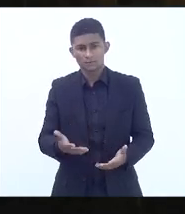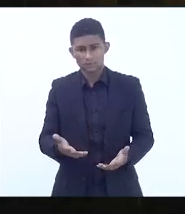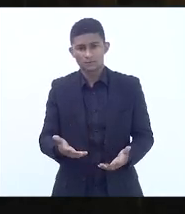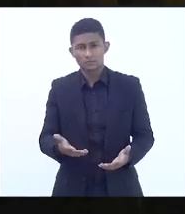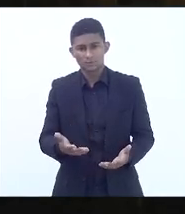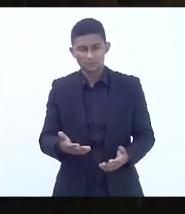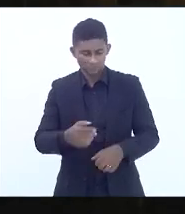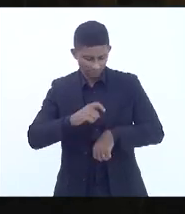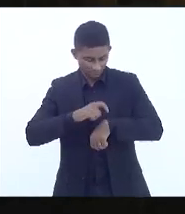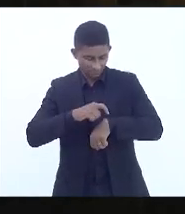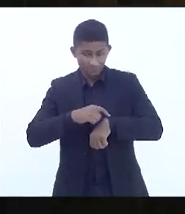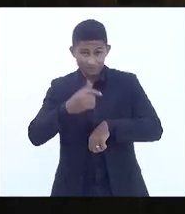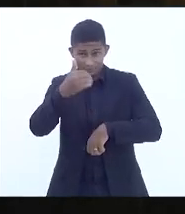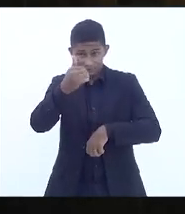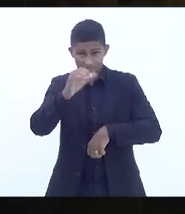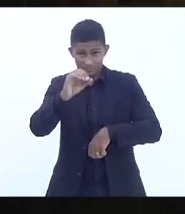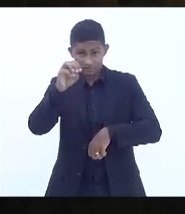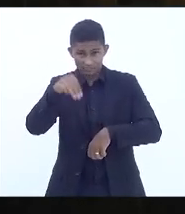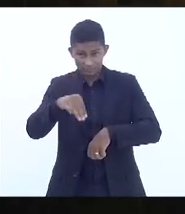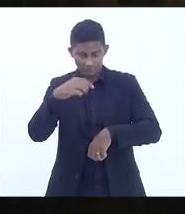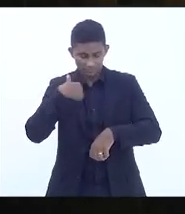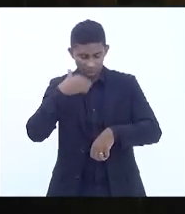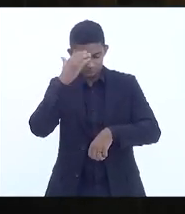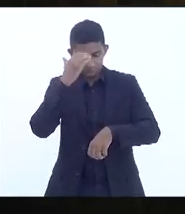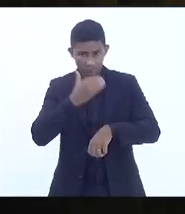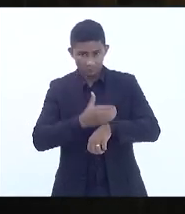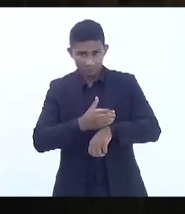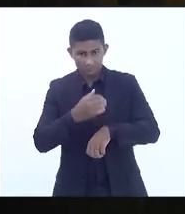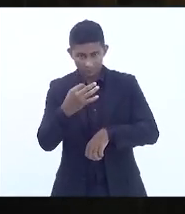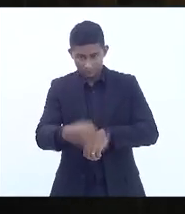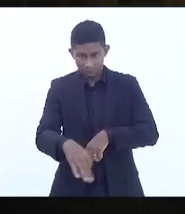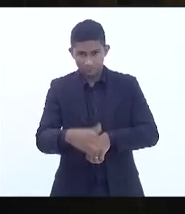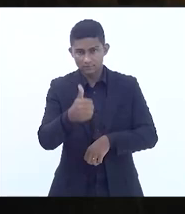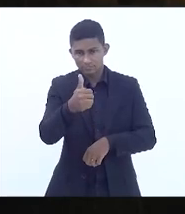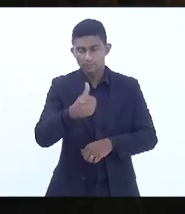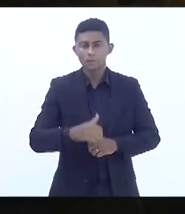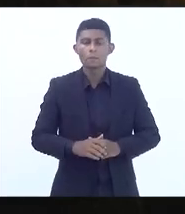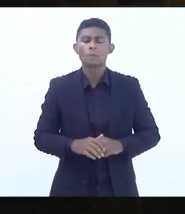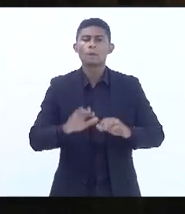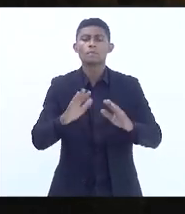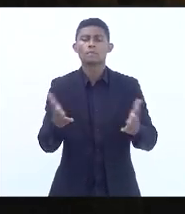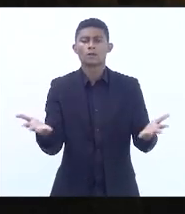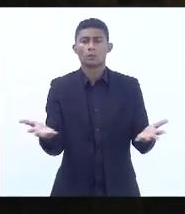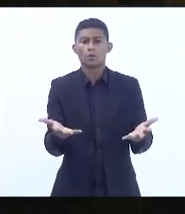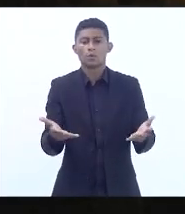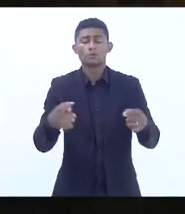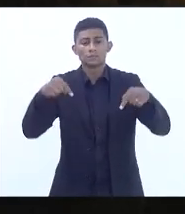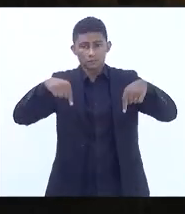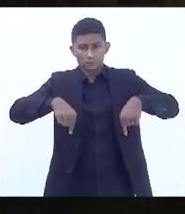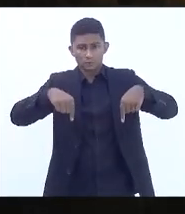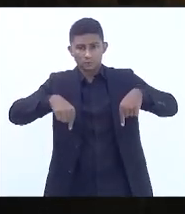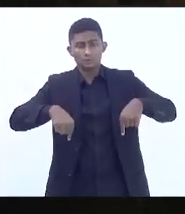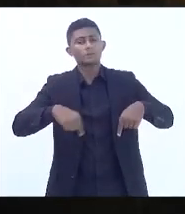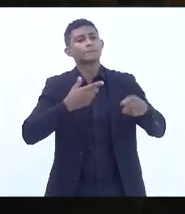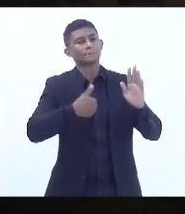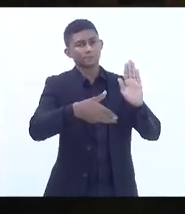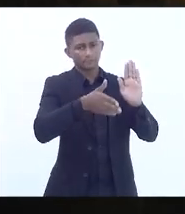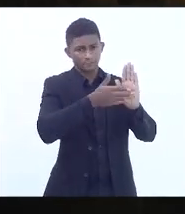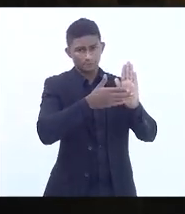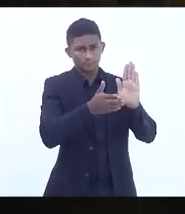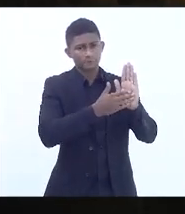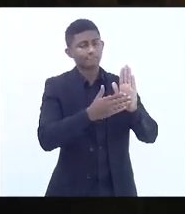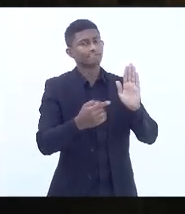meus 10 minutos, dizer que hoje nós vamos ter pautas